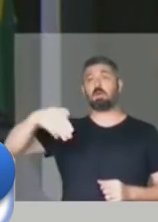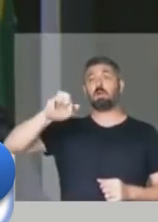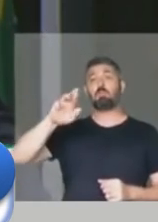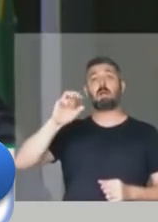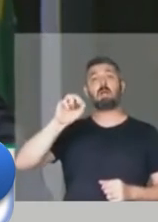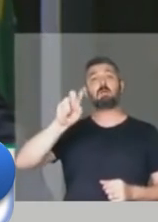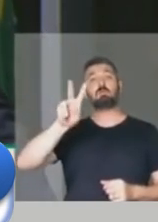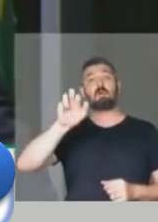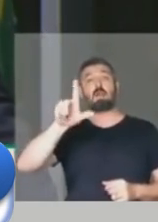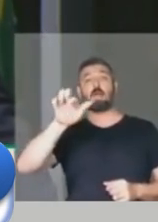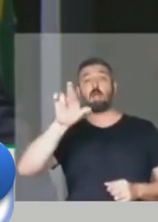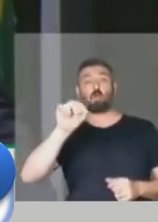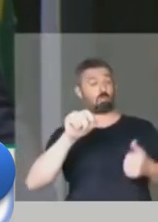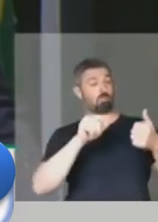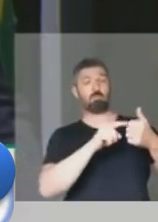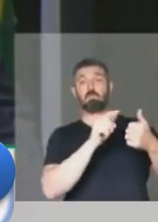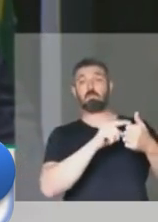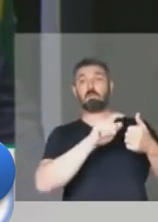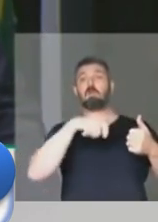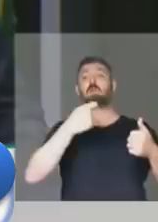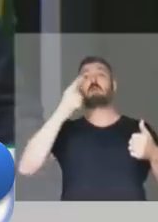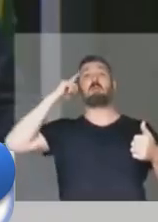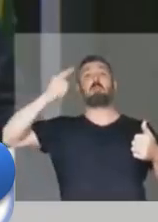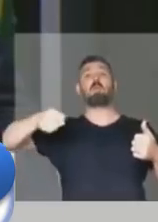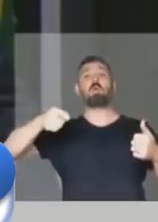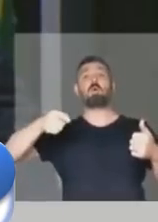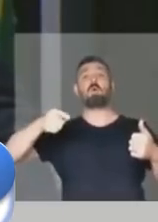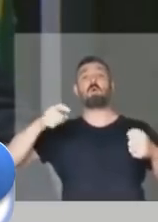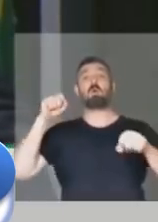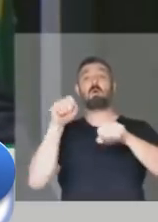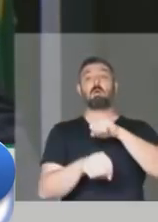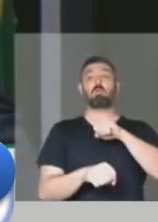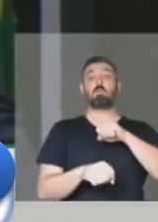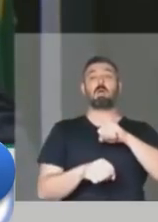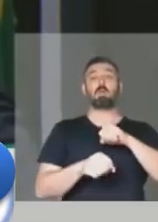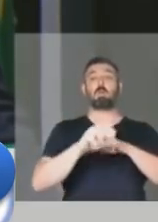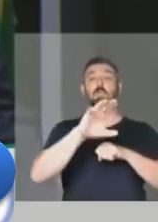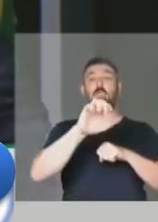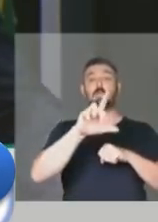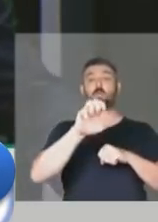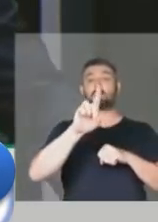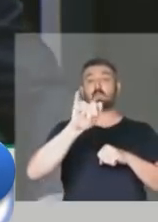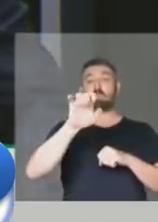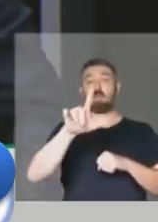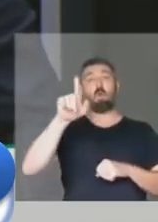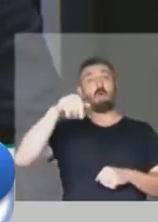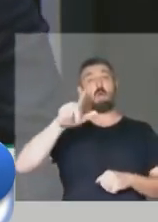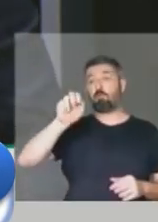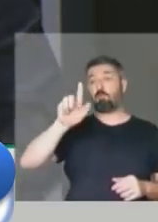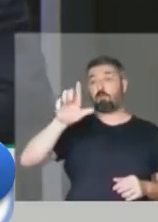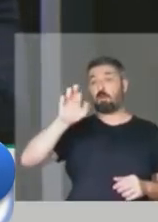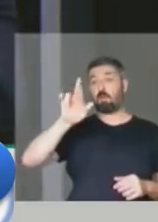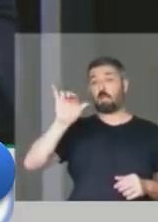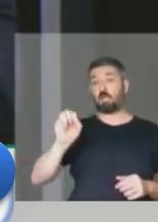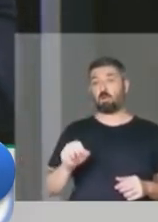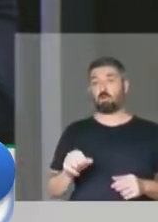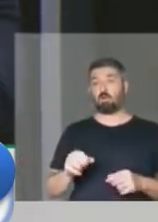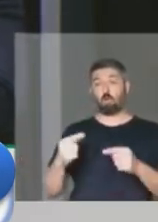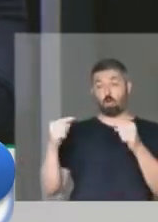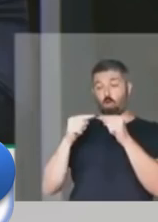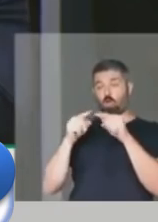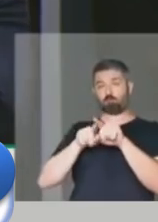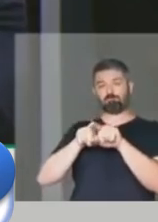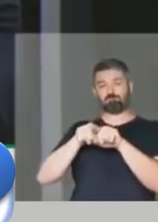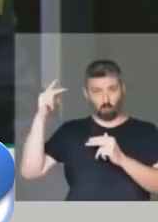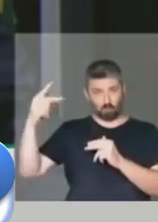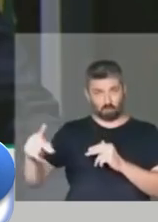Valério, que disse que quem foi o mandante do assassinato de Celso Daniel foi Lula, que era assim com o PT